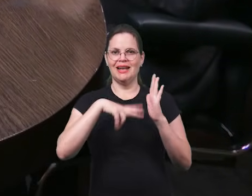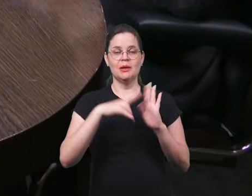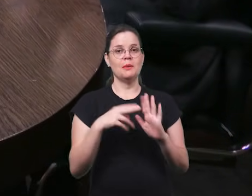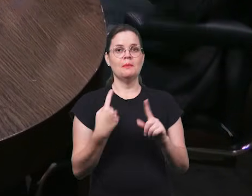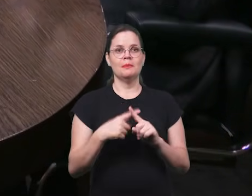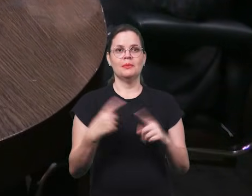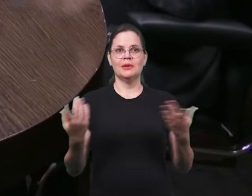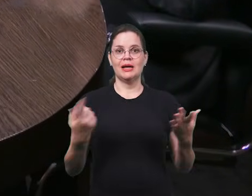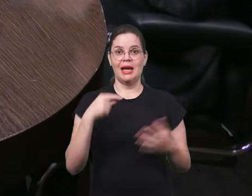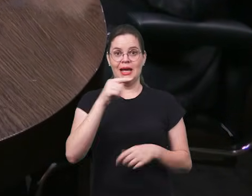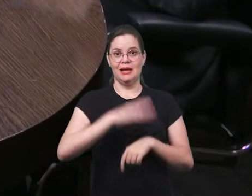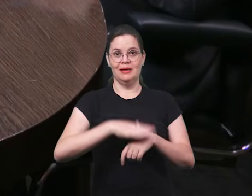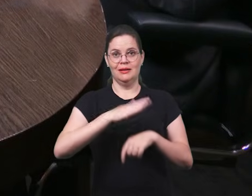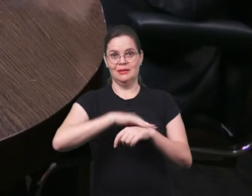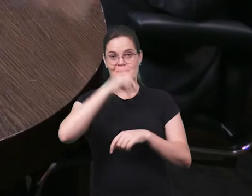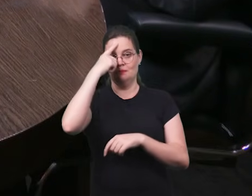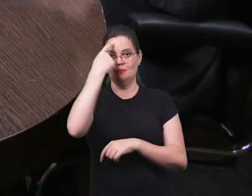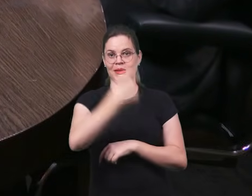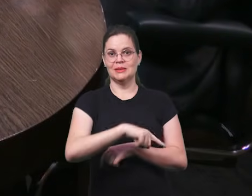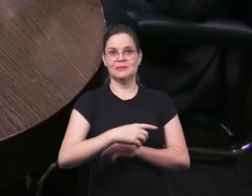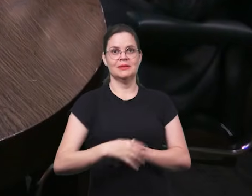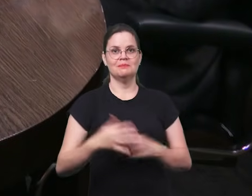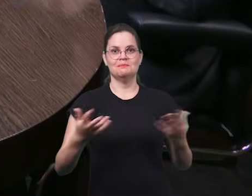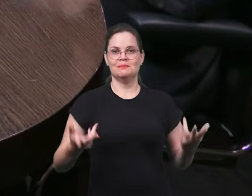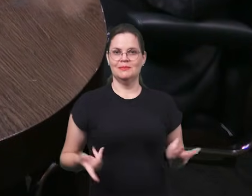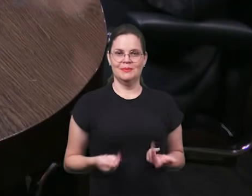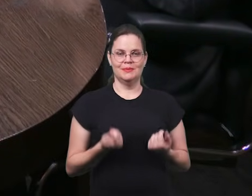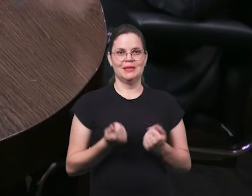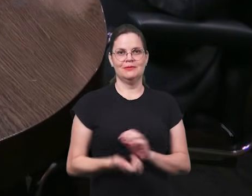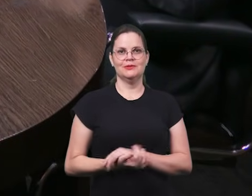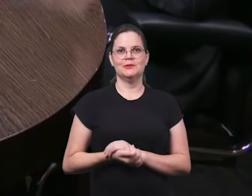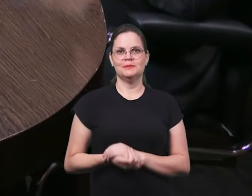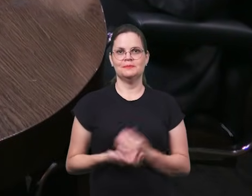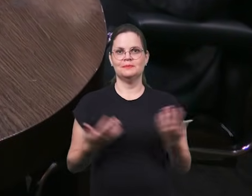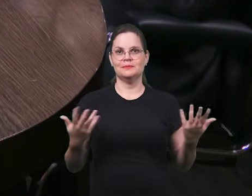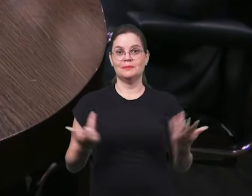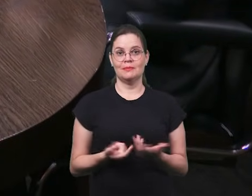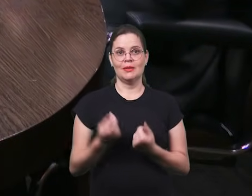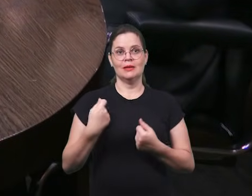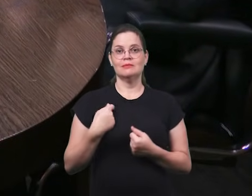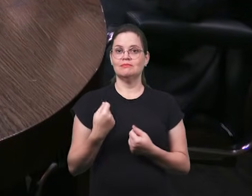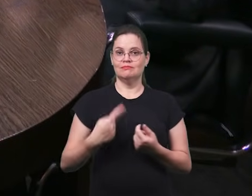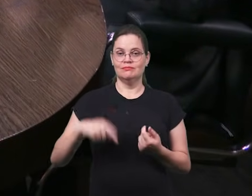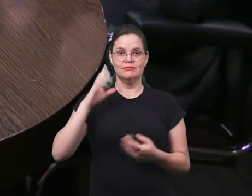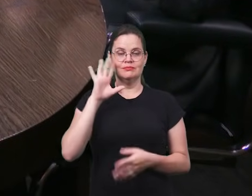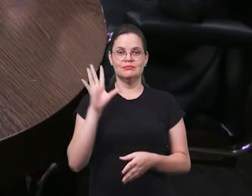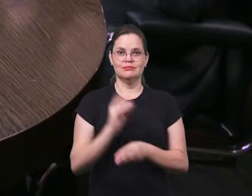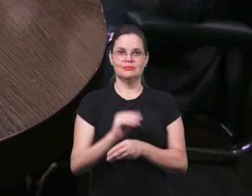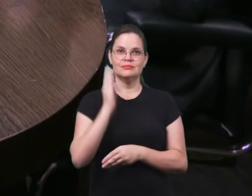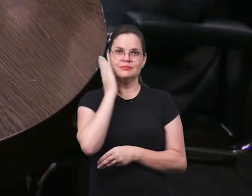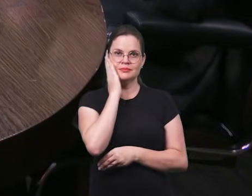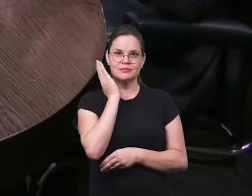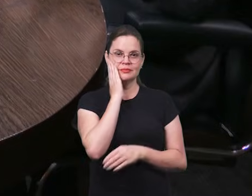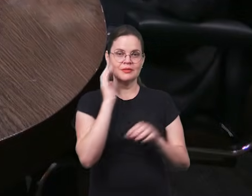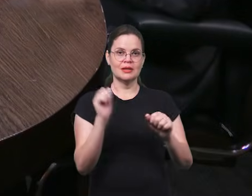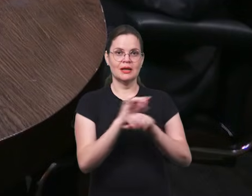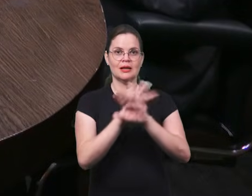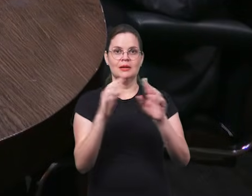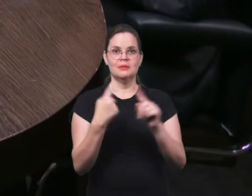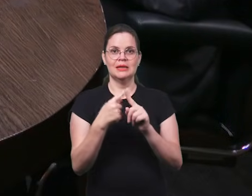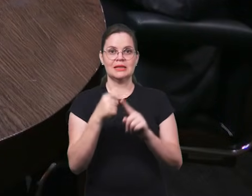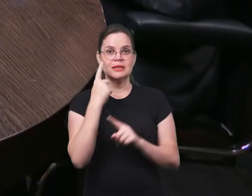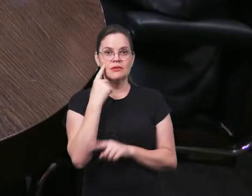porque isso é uma coisa... deu ordem. Isso é uma coisa maravilhosa, né? Você entender, né, a partir